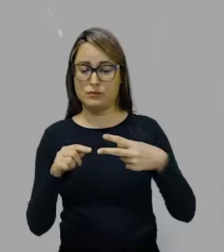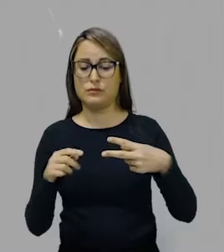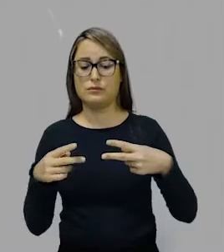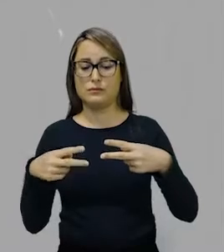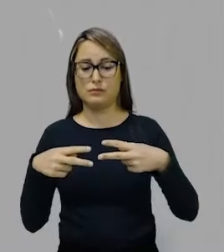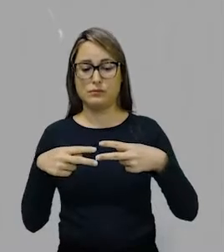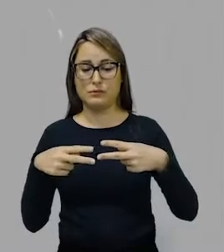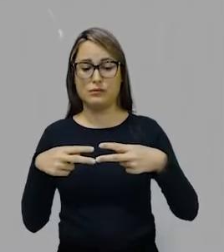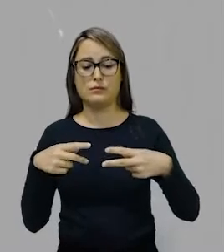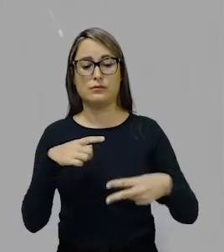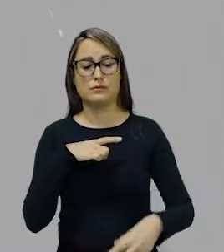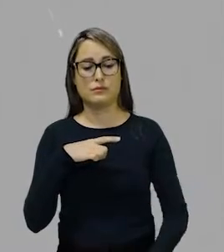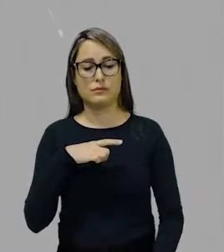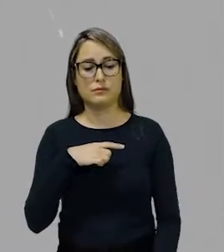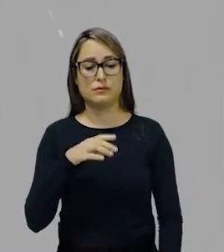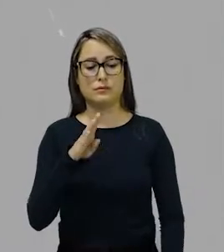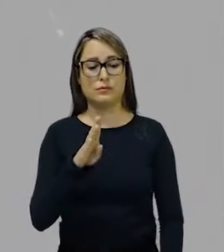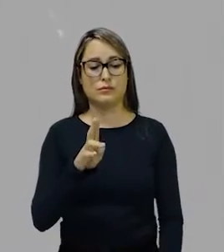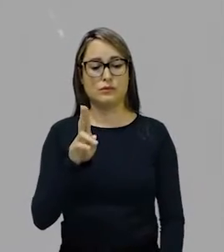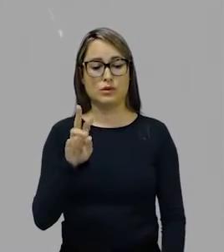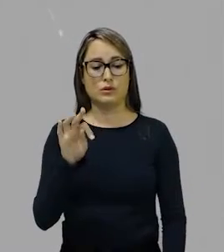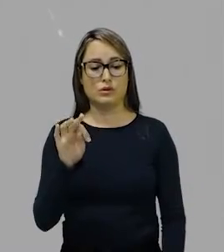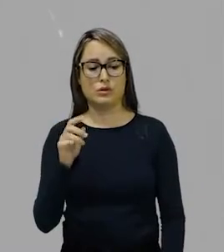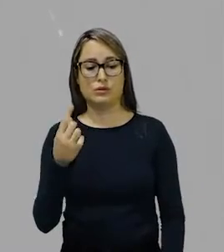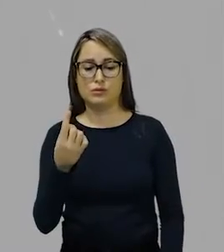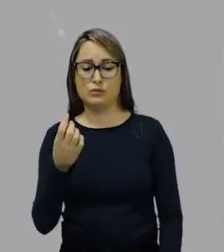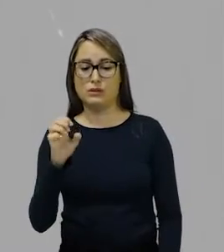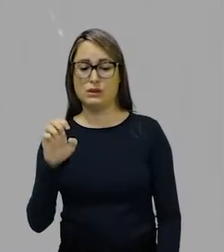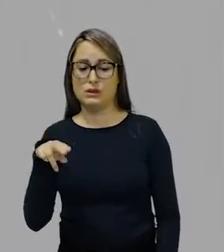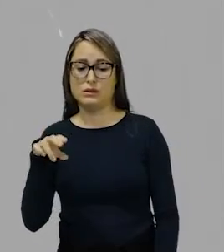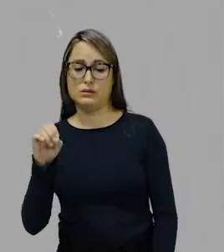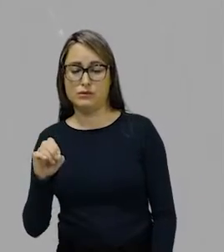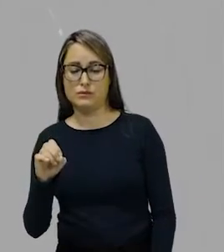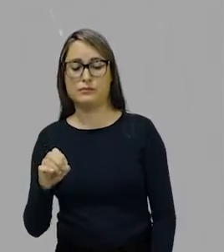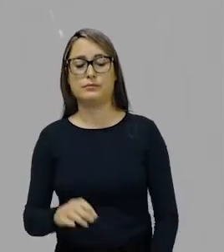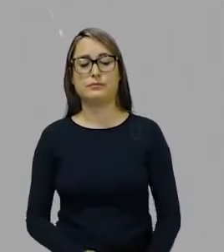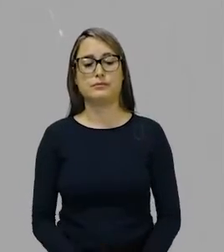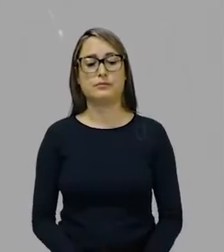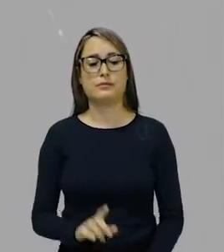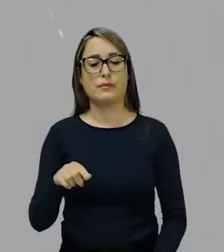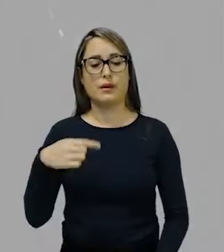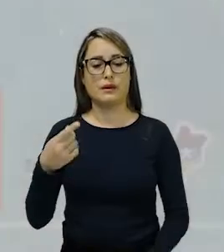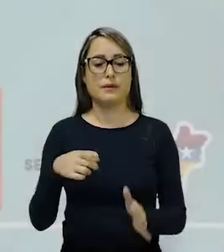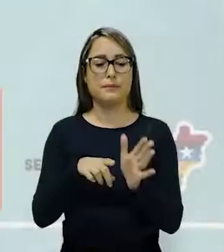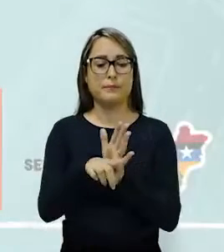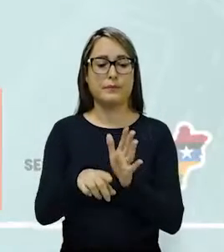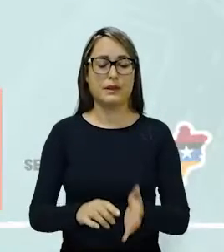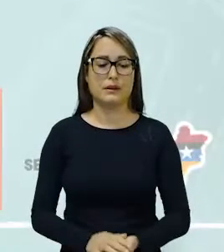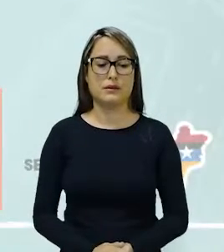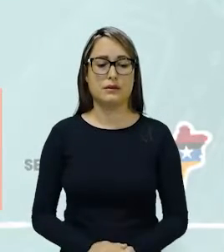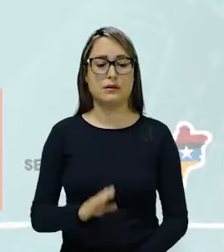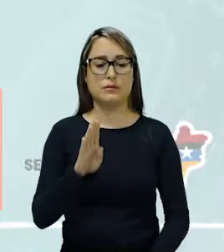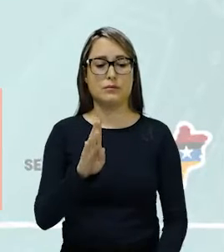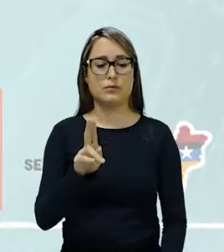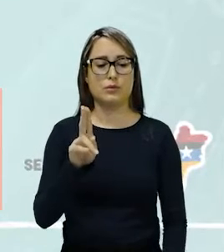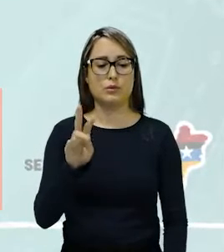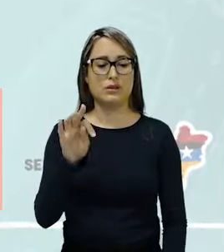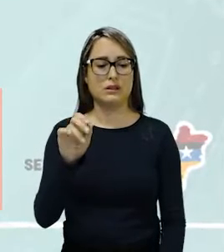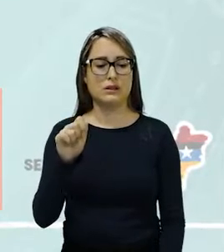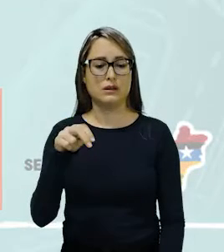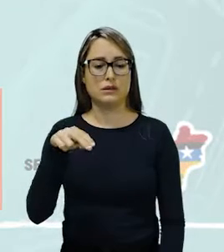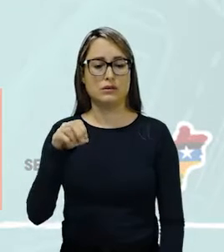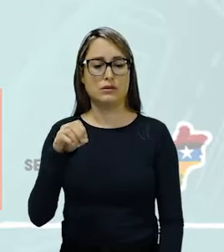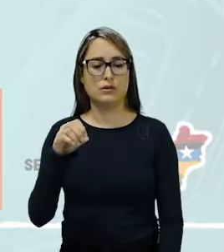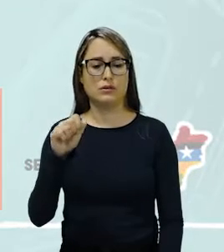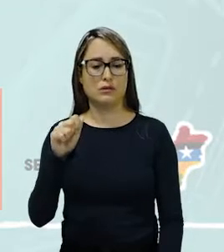o but1eno. Show de bola? Próxima questão. O butanoato de